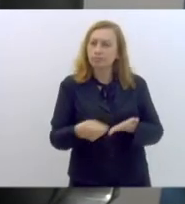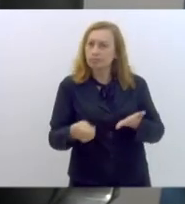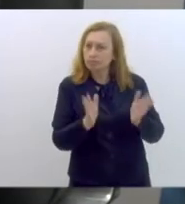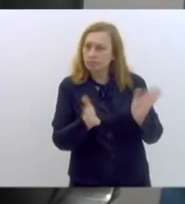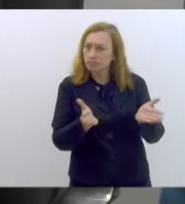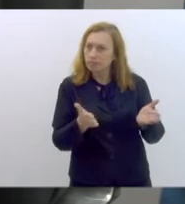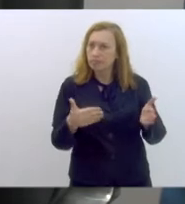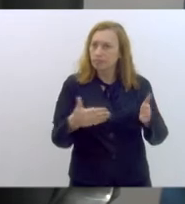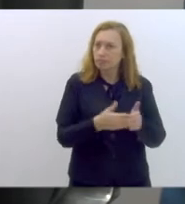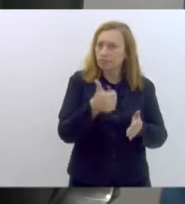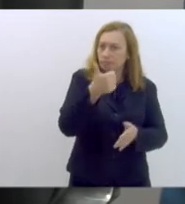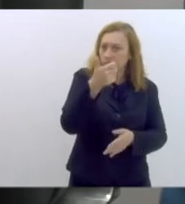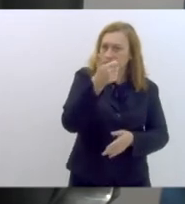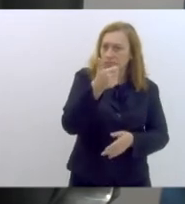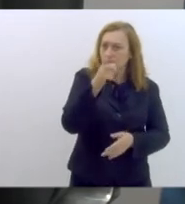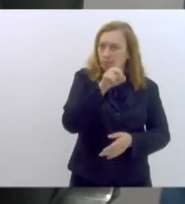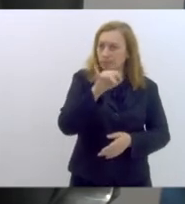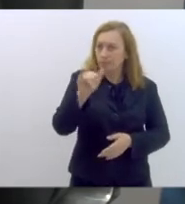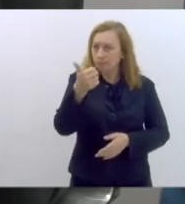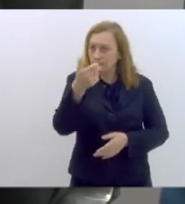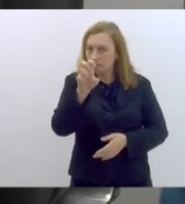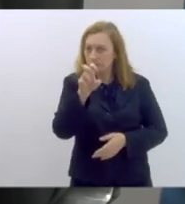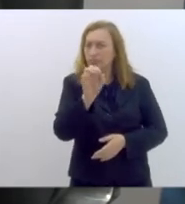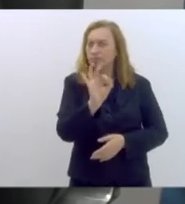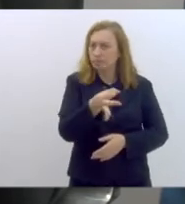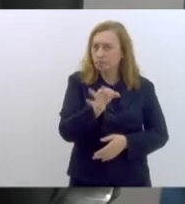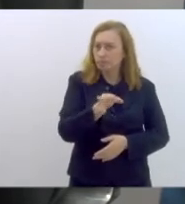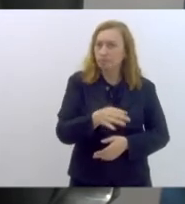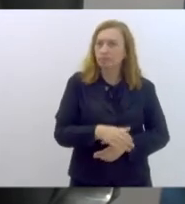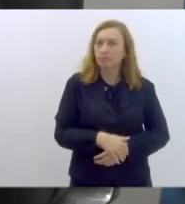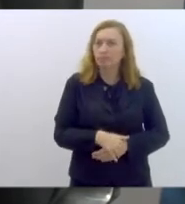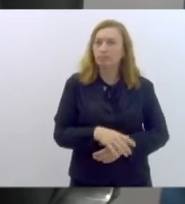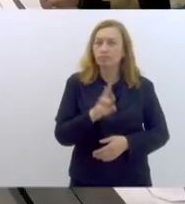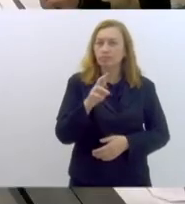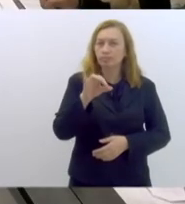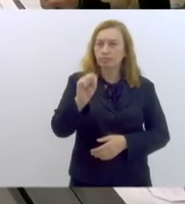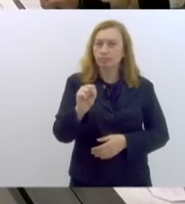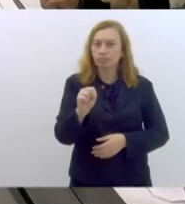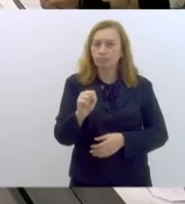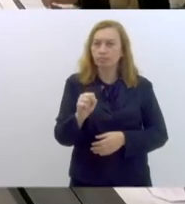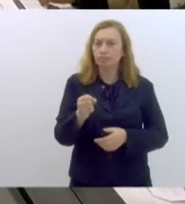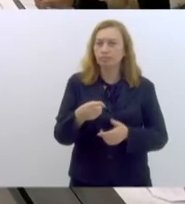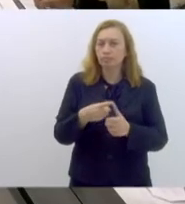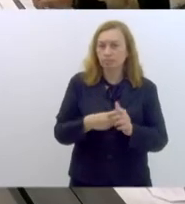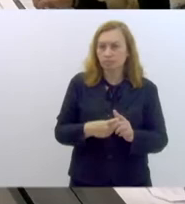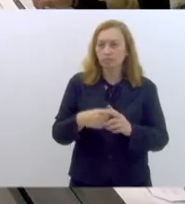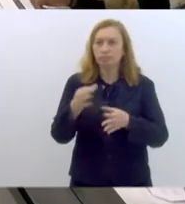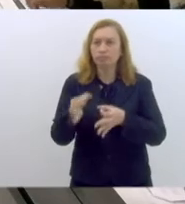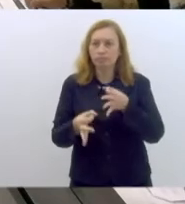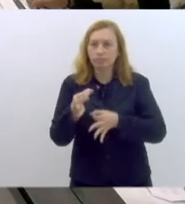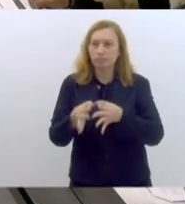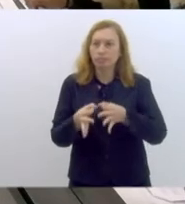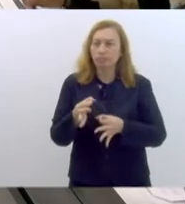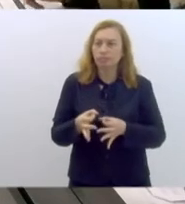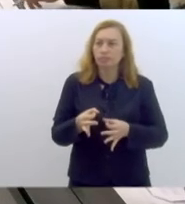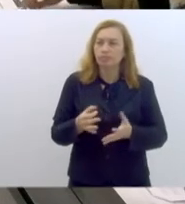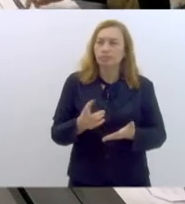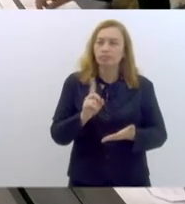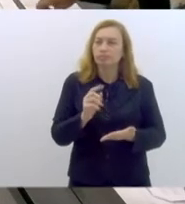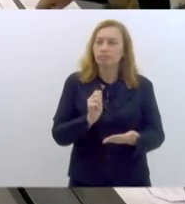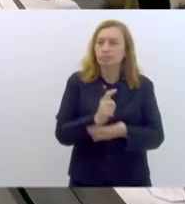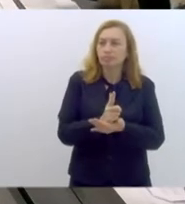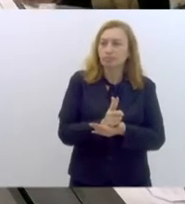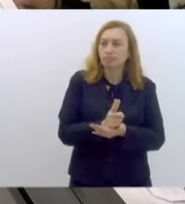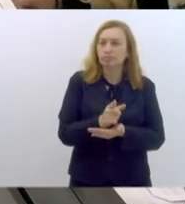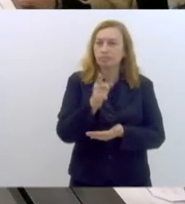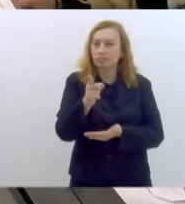agora até o dia 30. Essa parte de resíduo de pendência jurídica foi que, assim, como a gente não pagou